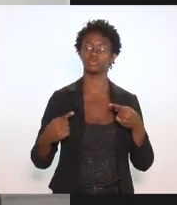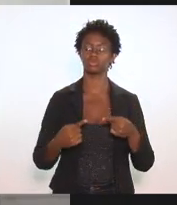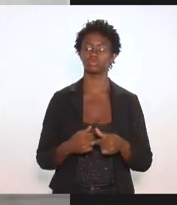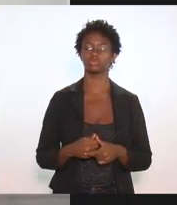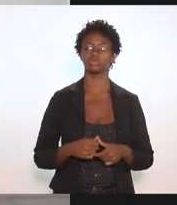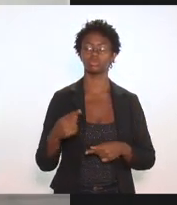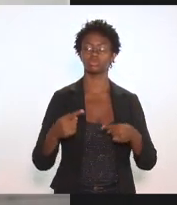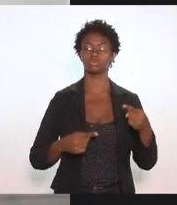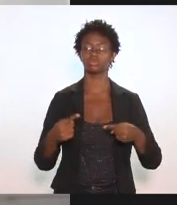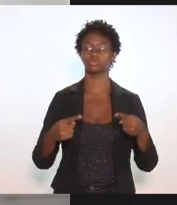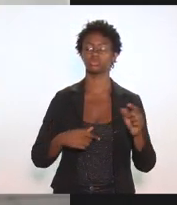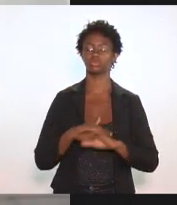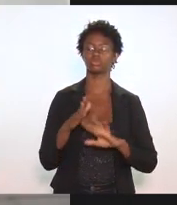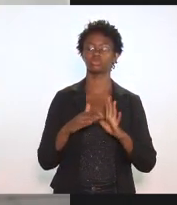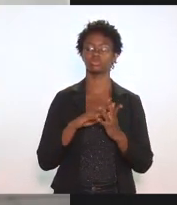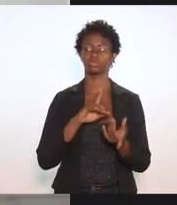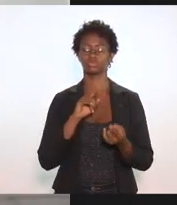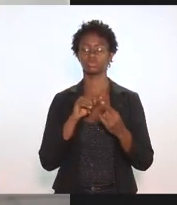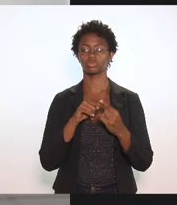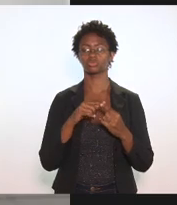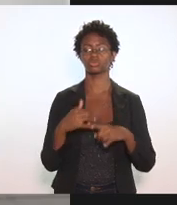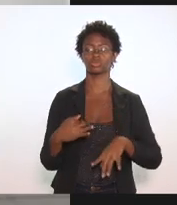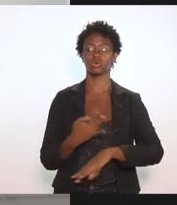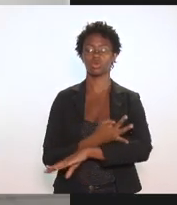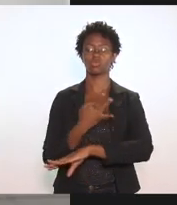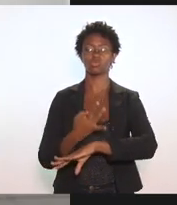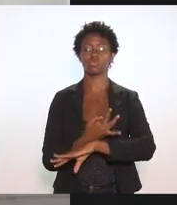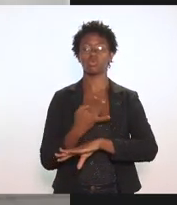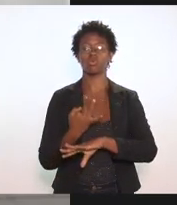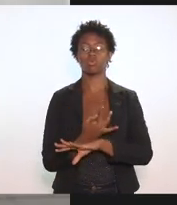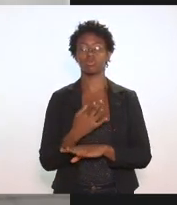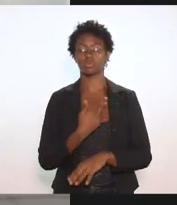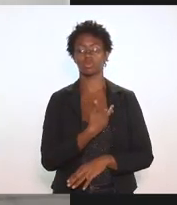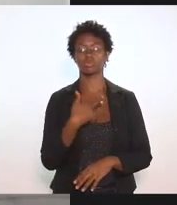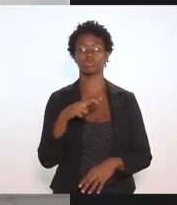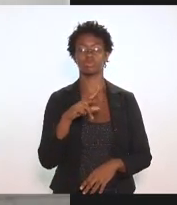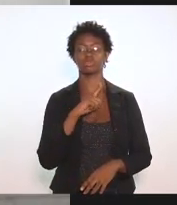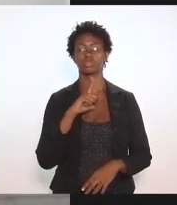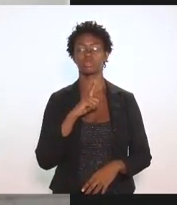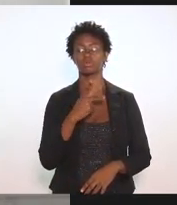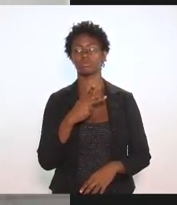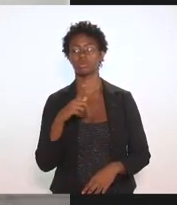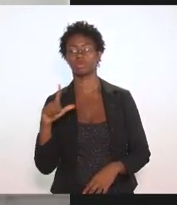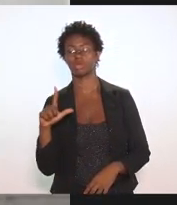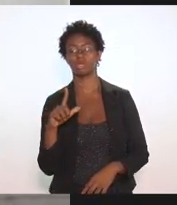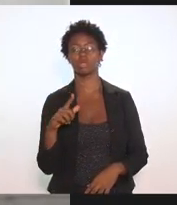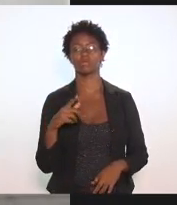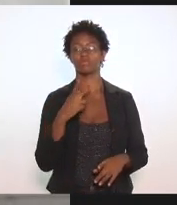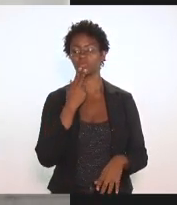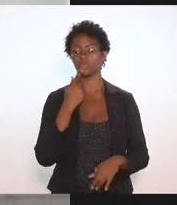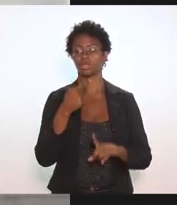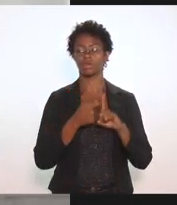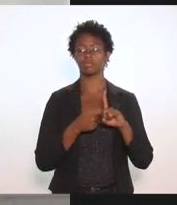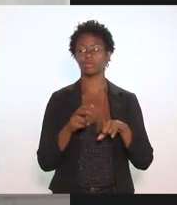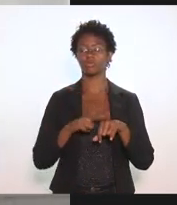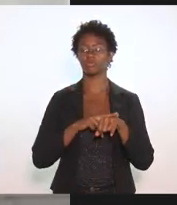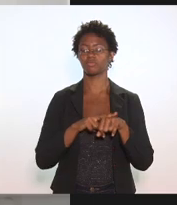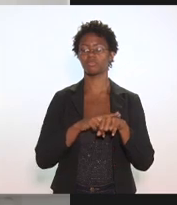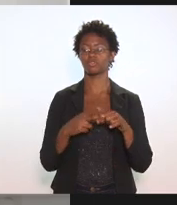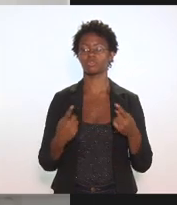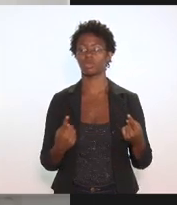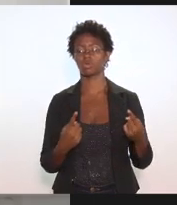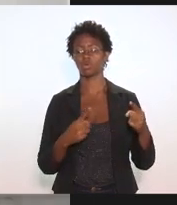as questões relacionadas à intolerância religiosa. Nós temos um projeto para considerar o mês de abril, o abril verde de combate